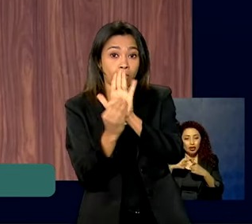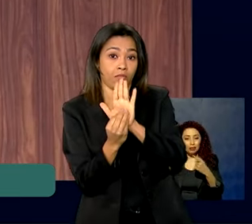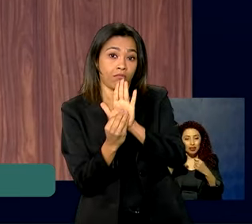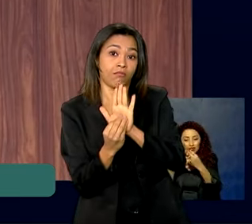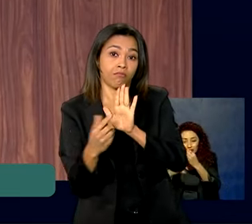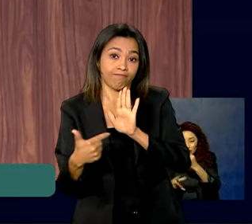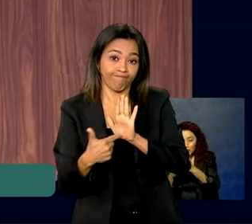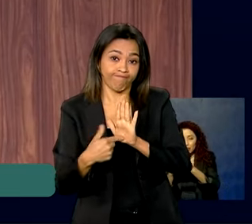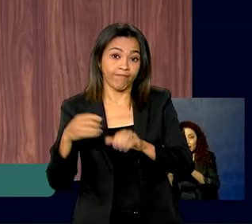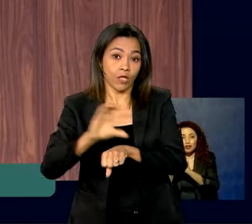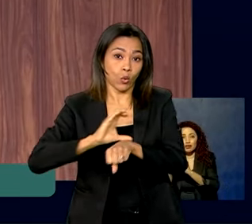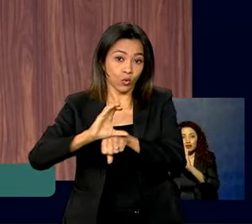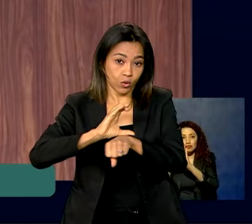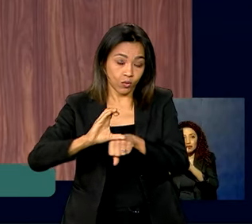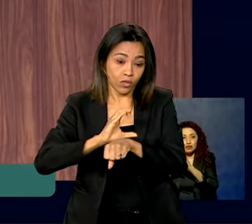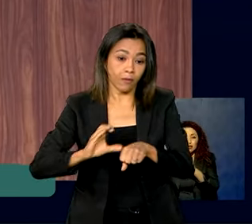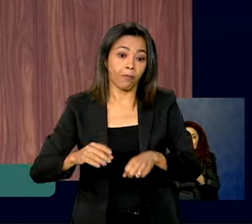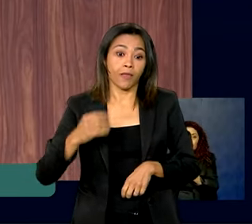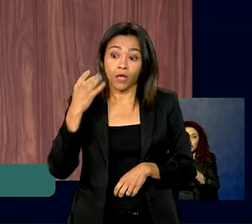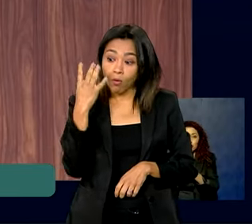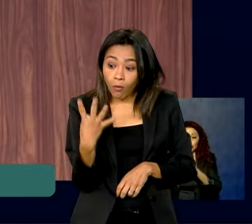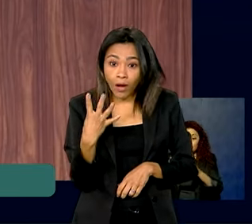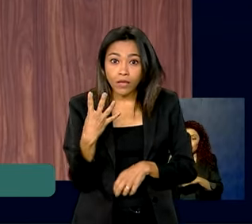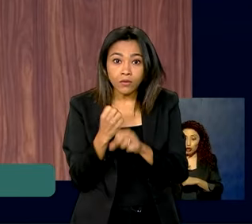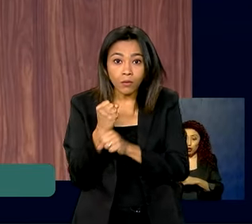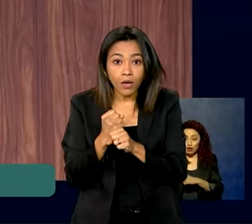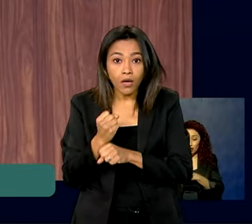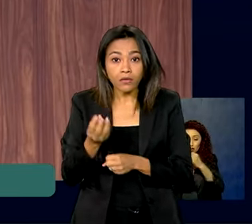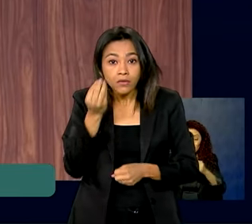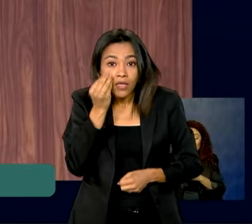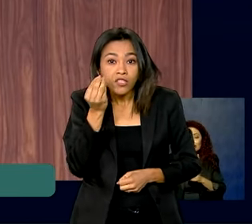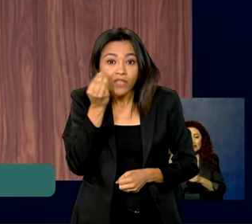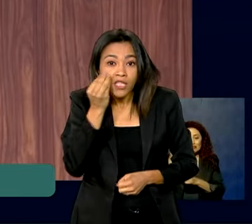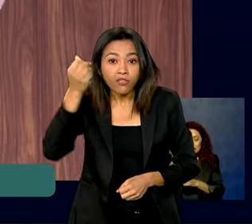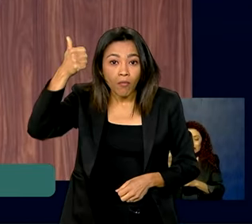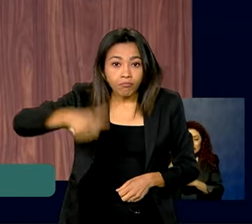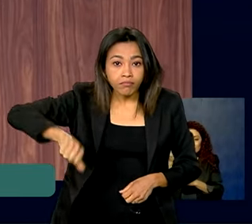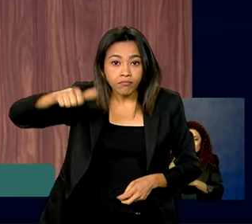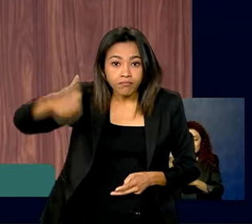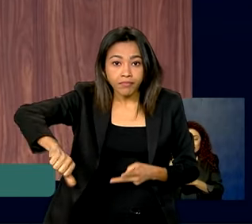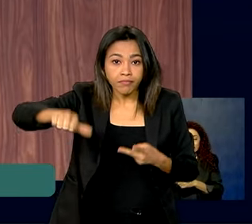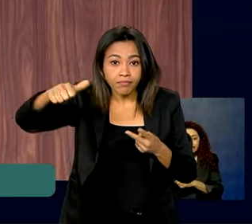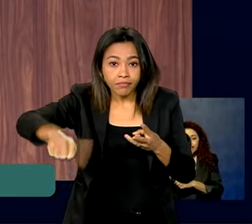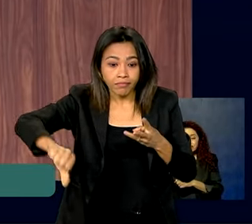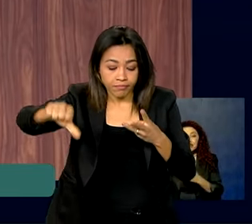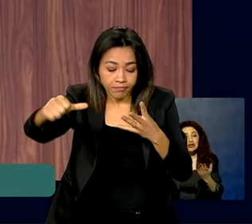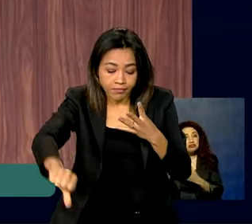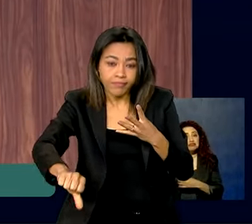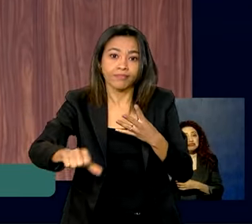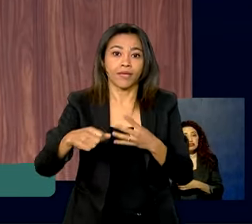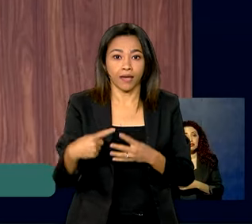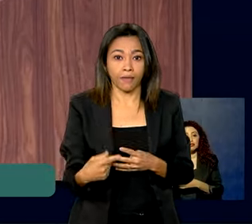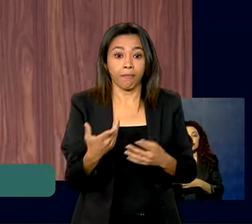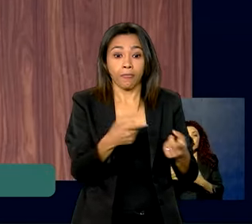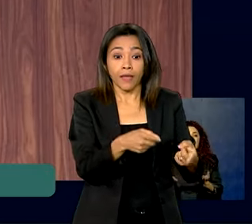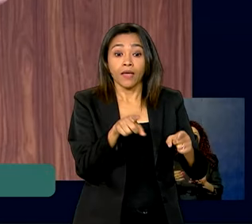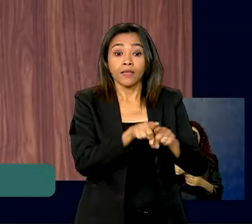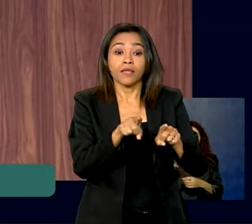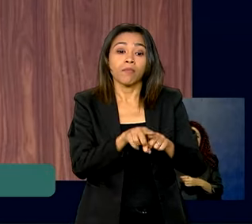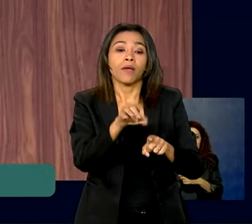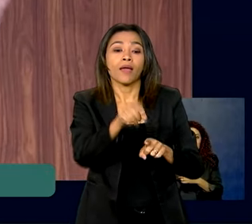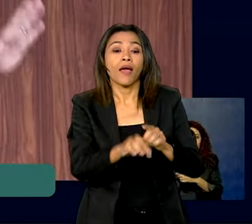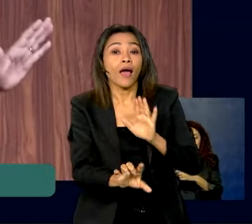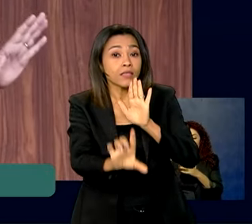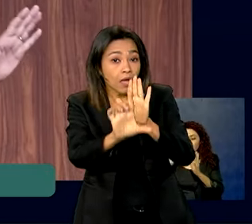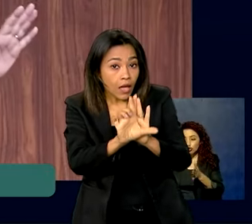e 40 anos de tentativas frustradas superamos a emenda constitucional promulgada e as leis complementares